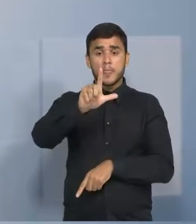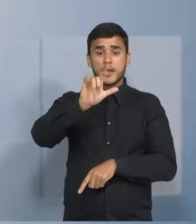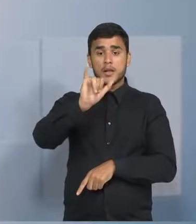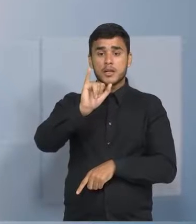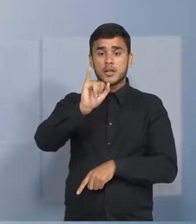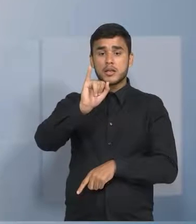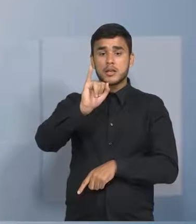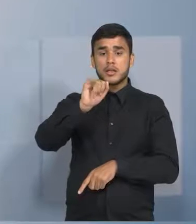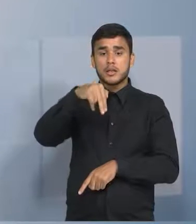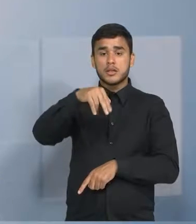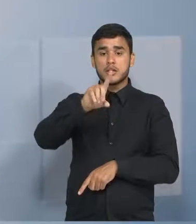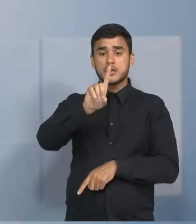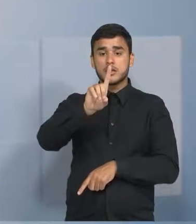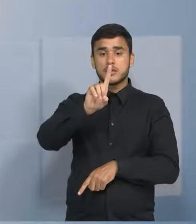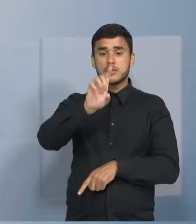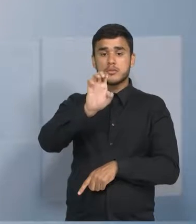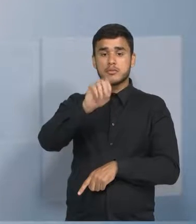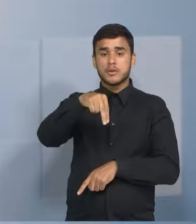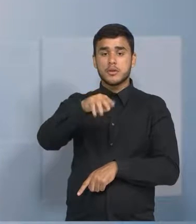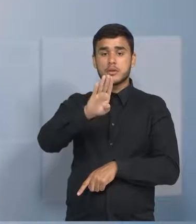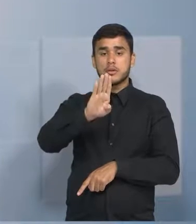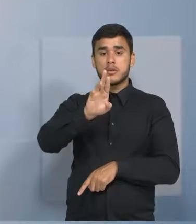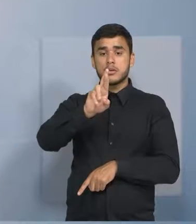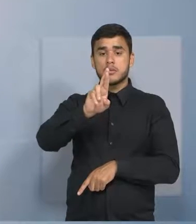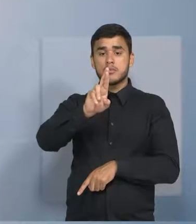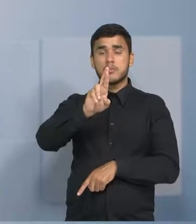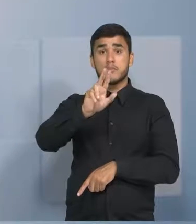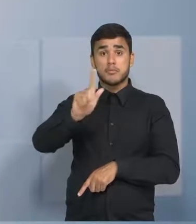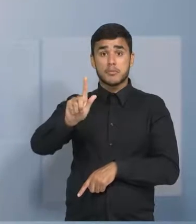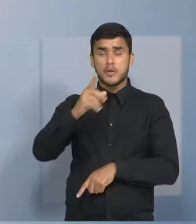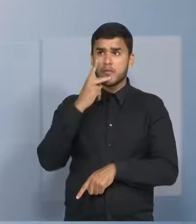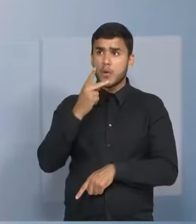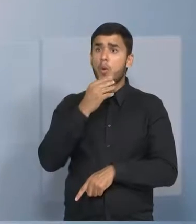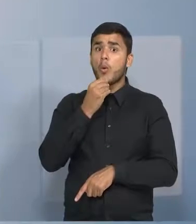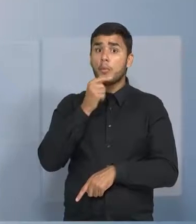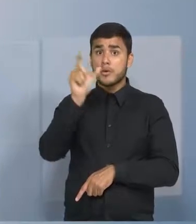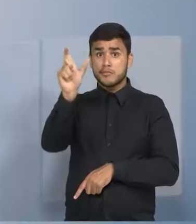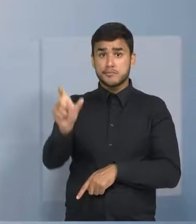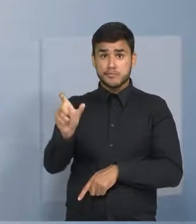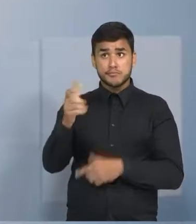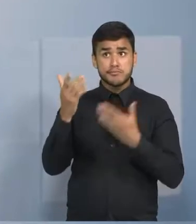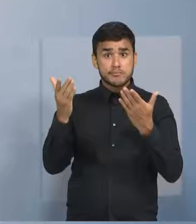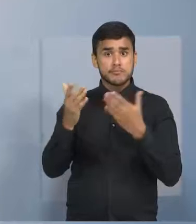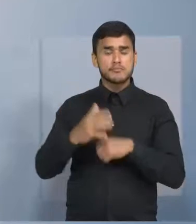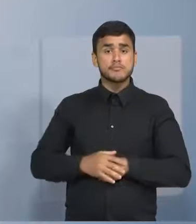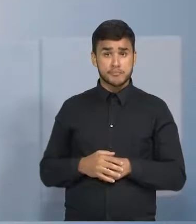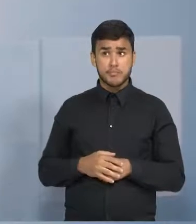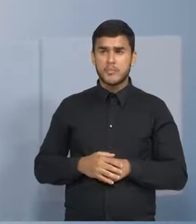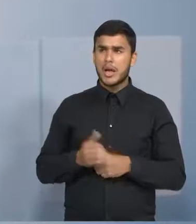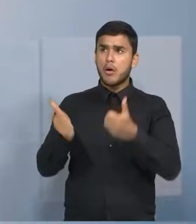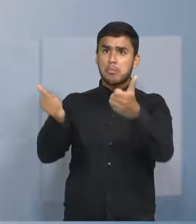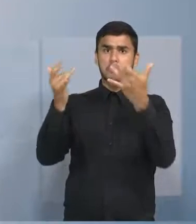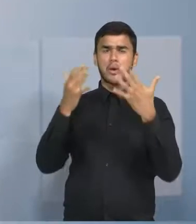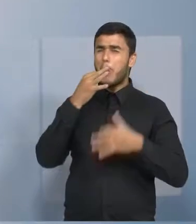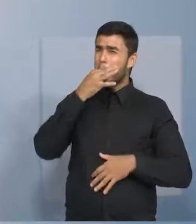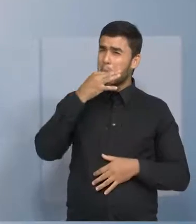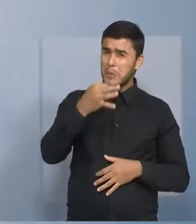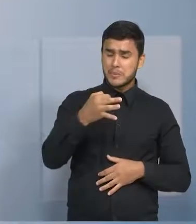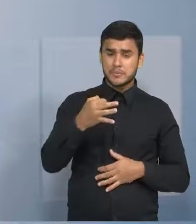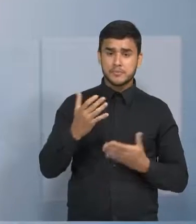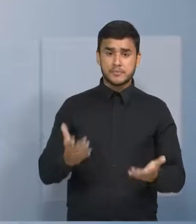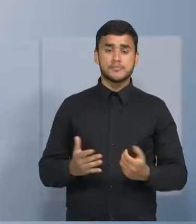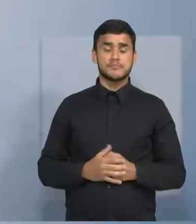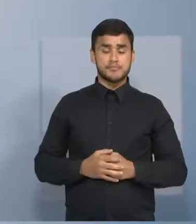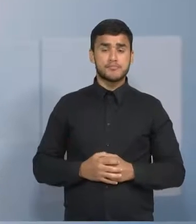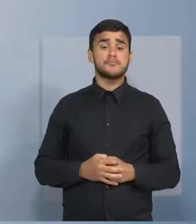ele se encontra no Brasil, ele é linchado virtualmente. É impressionante. Ele e outras lideranças. Lembrando que, além